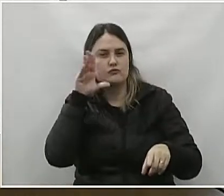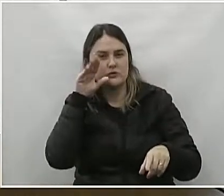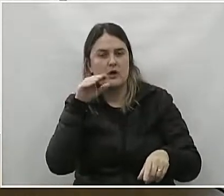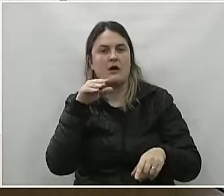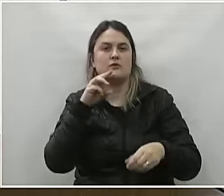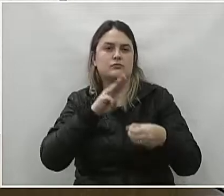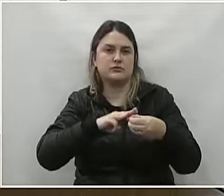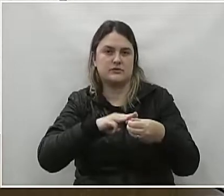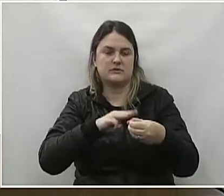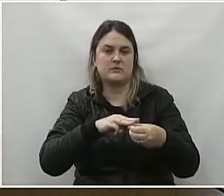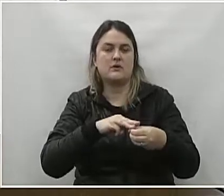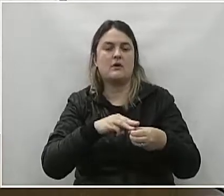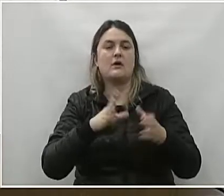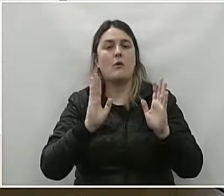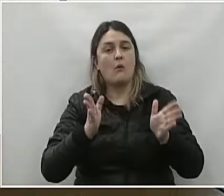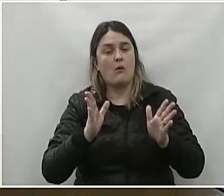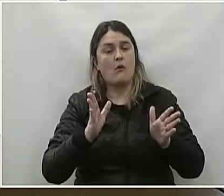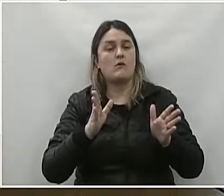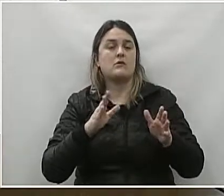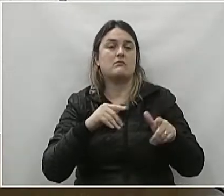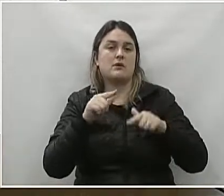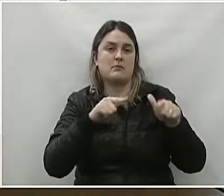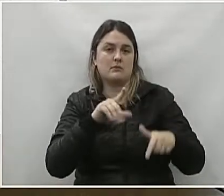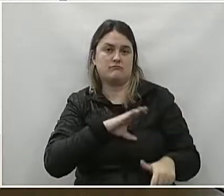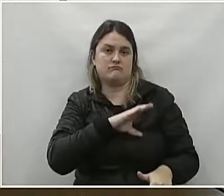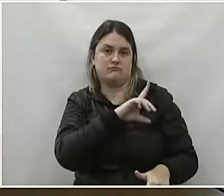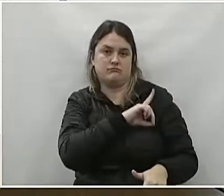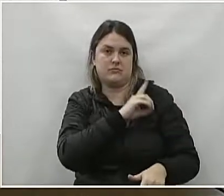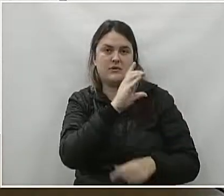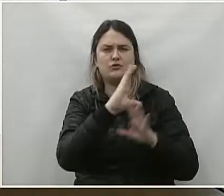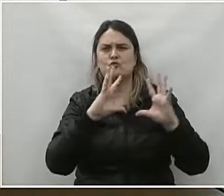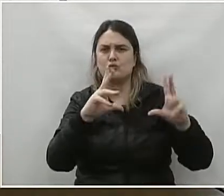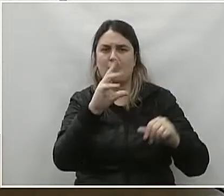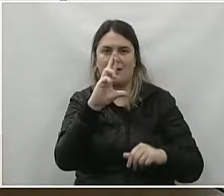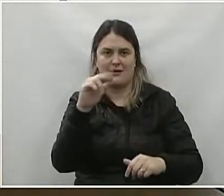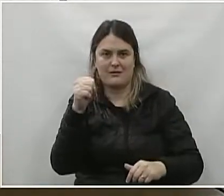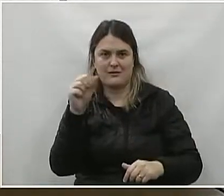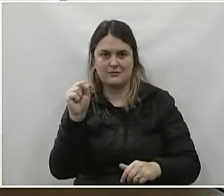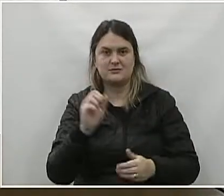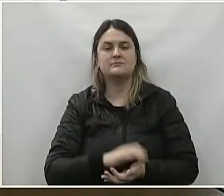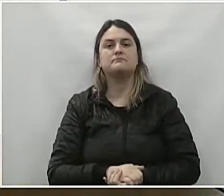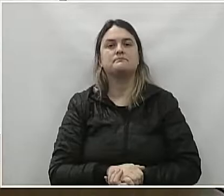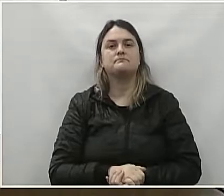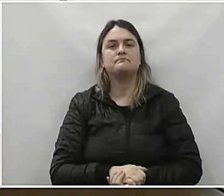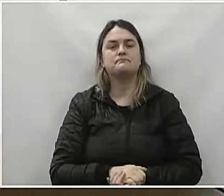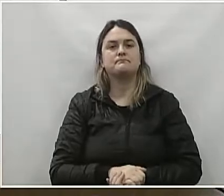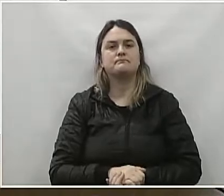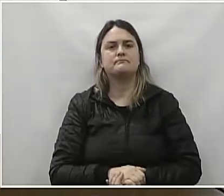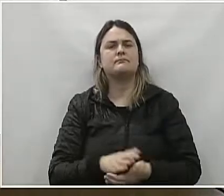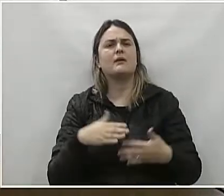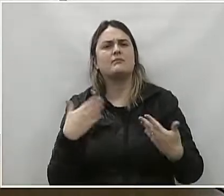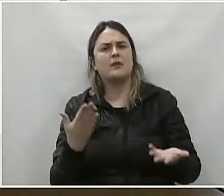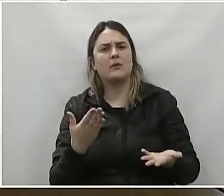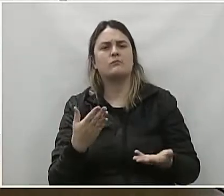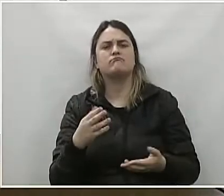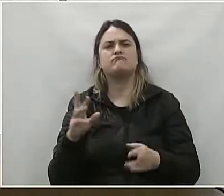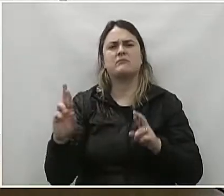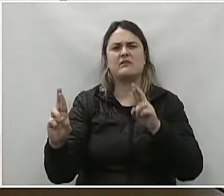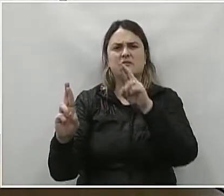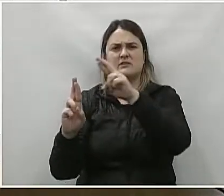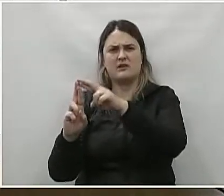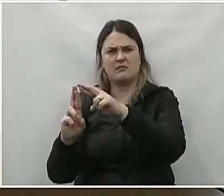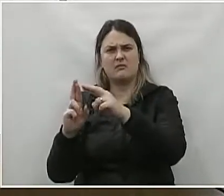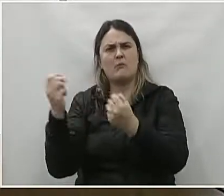estou na coordenação dos CRAS. Temos hoje como nossa secretária Cleonice Moller. Então, o Centro de Referência de